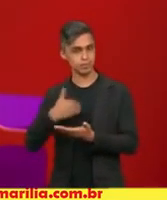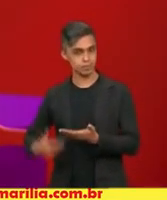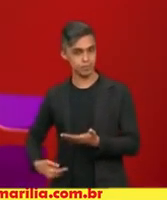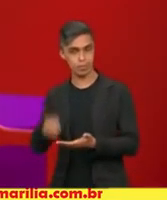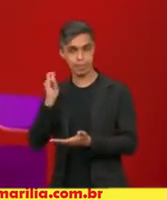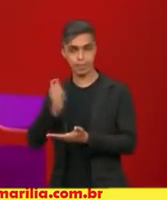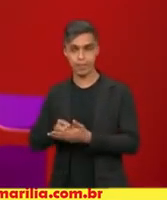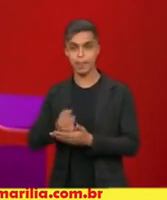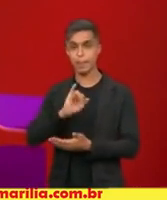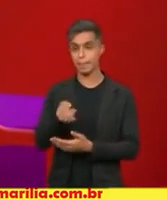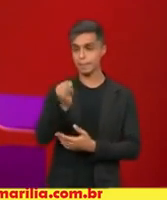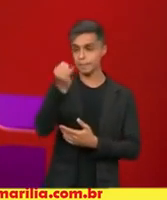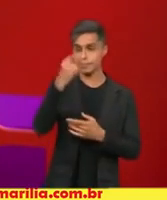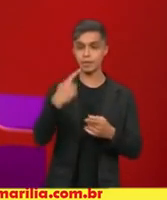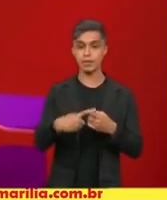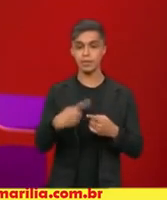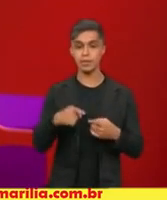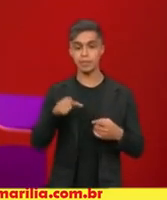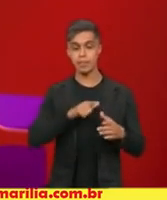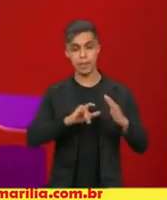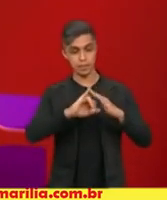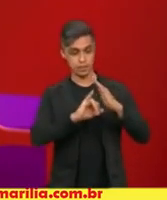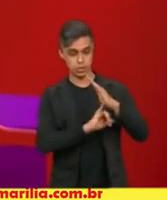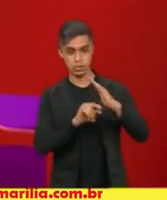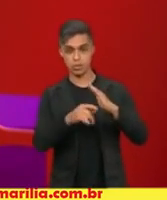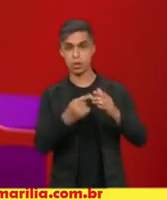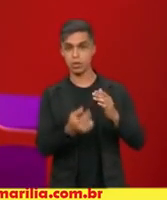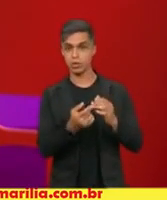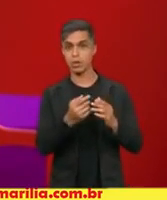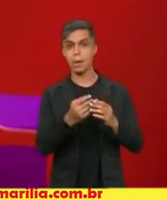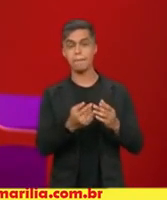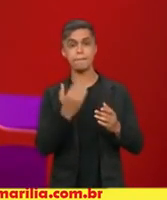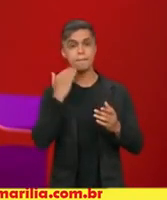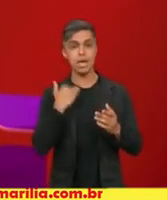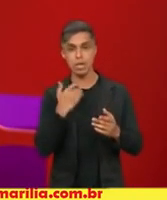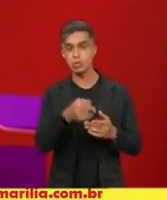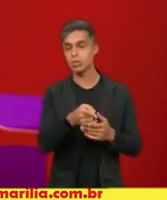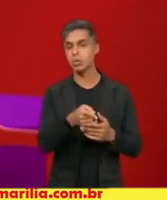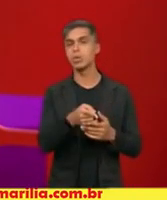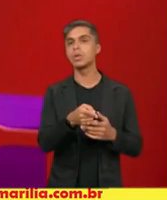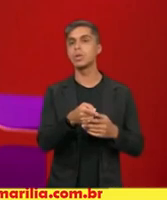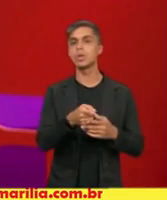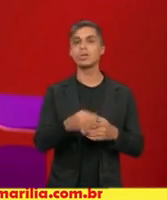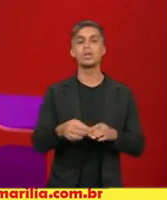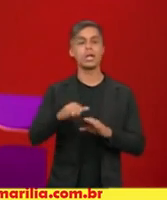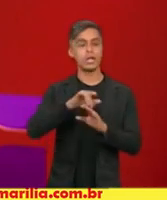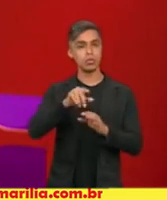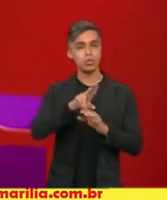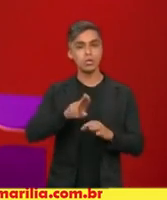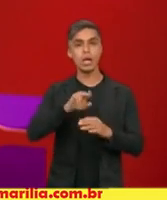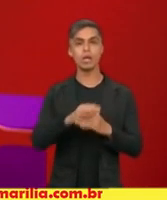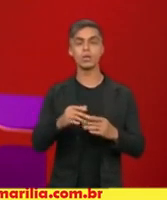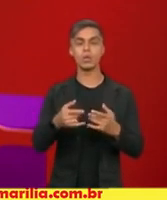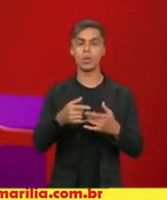juros esses títulos adquiridos via uma instituição bancária, evidentemente, em que por trás estão justamente,